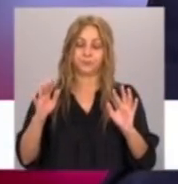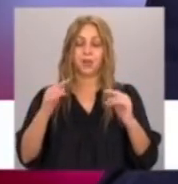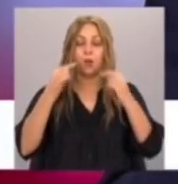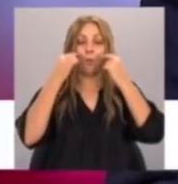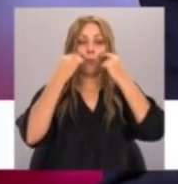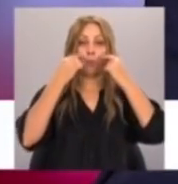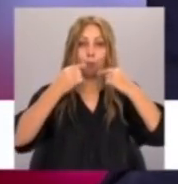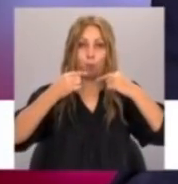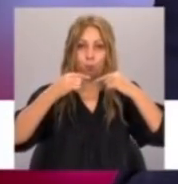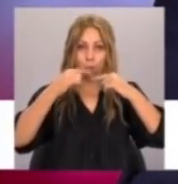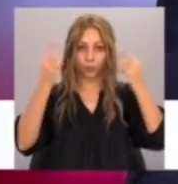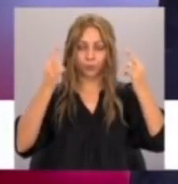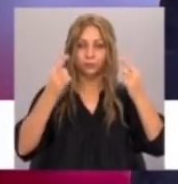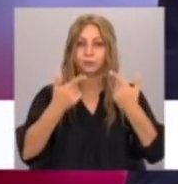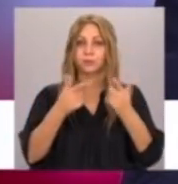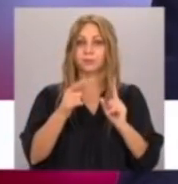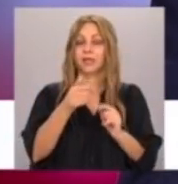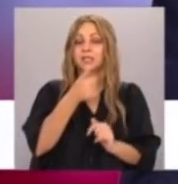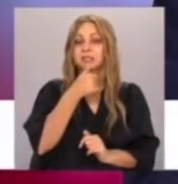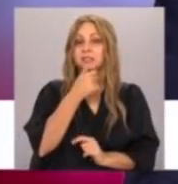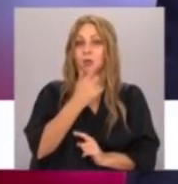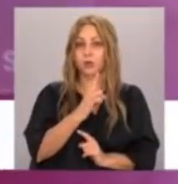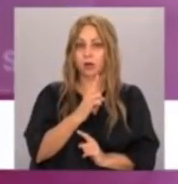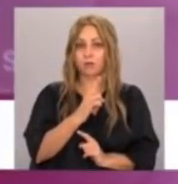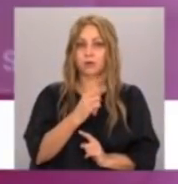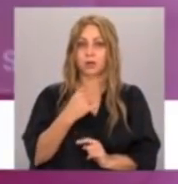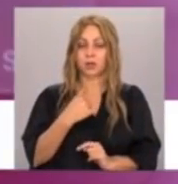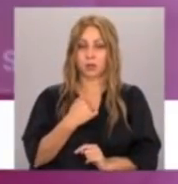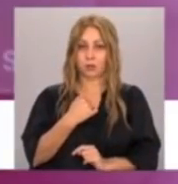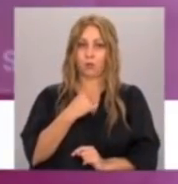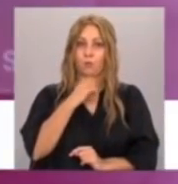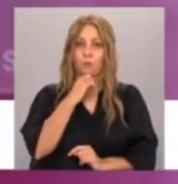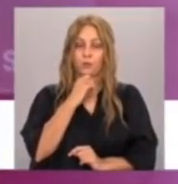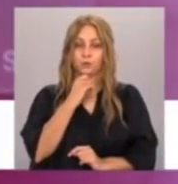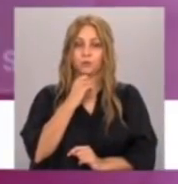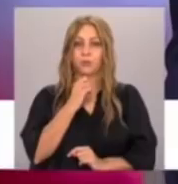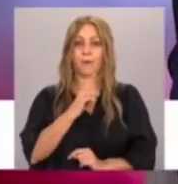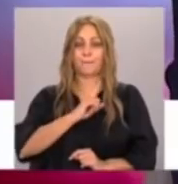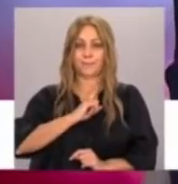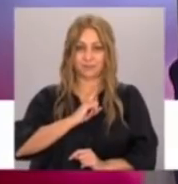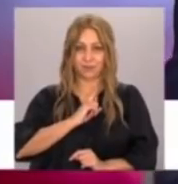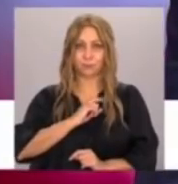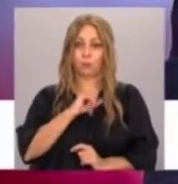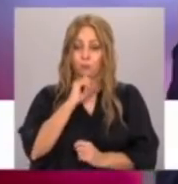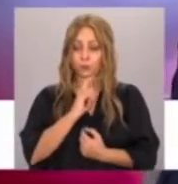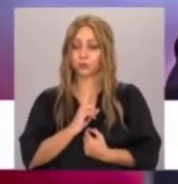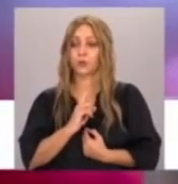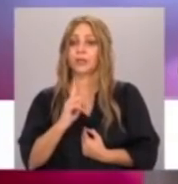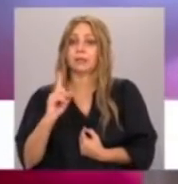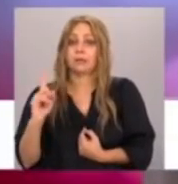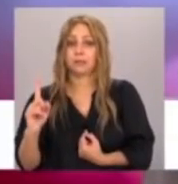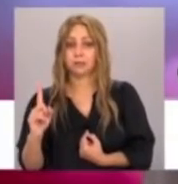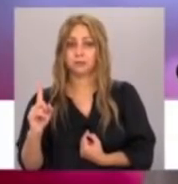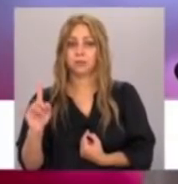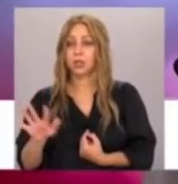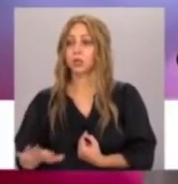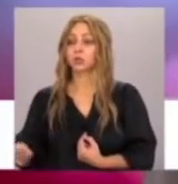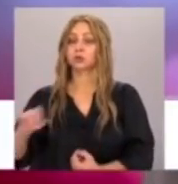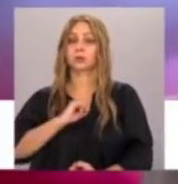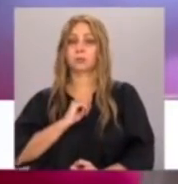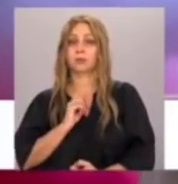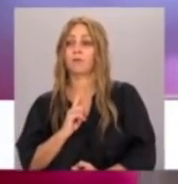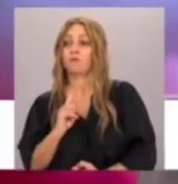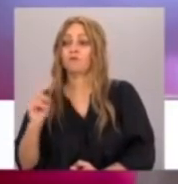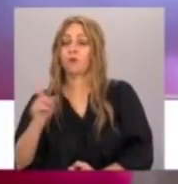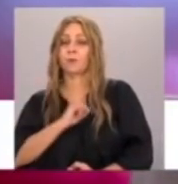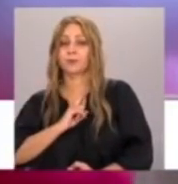públicos não há liberdade de escolha a isto eu vou a um privado possuir um privado na minha zona digamos